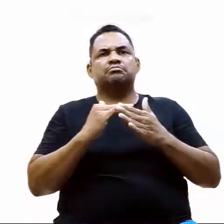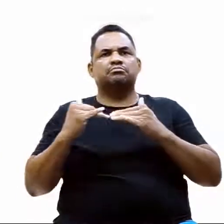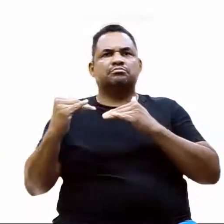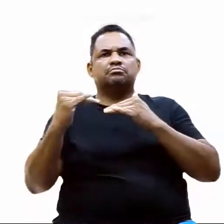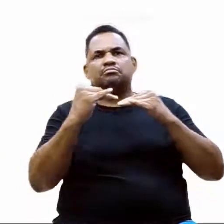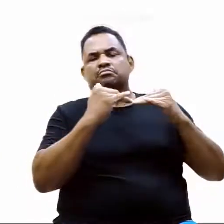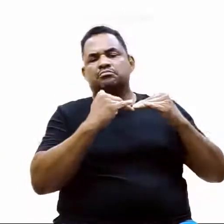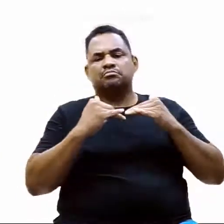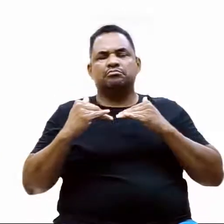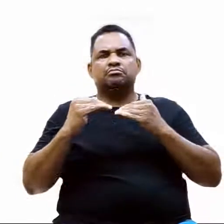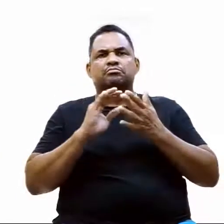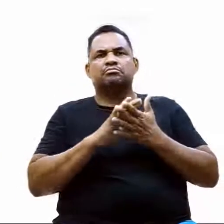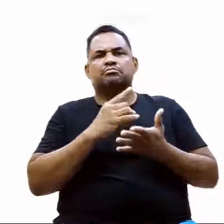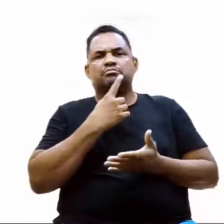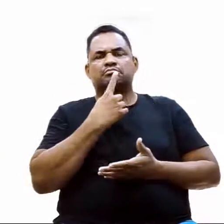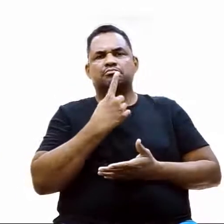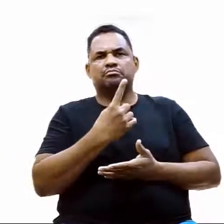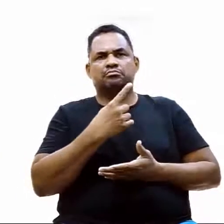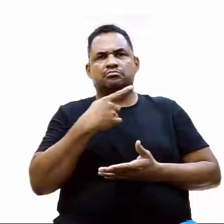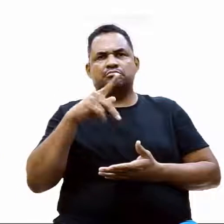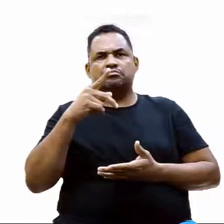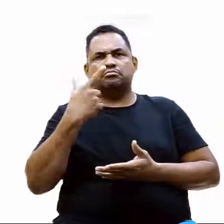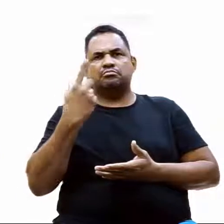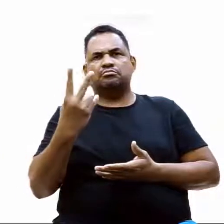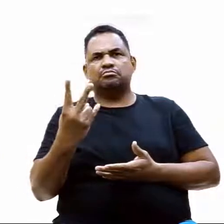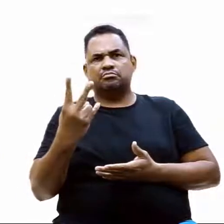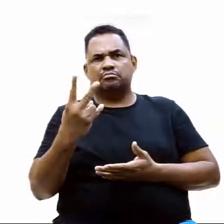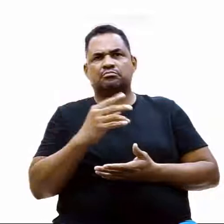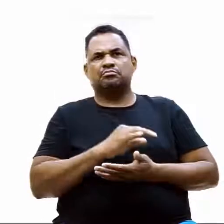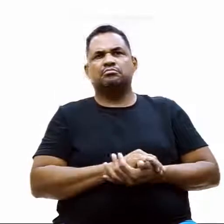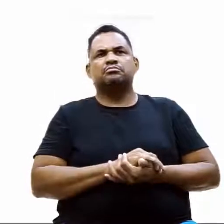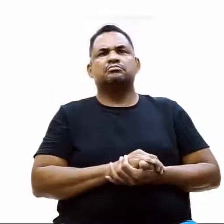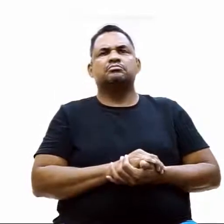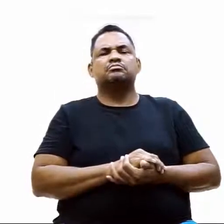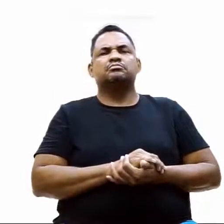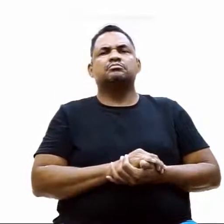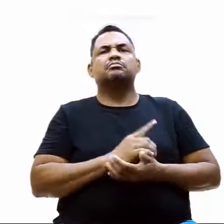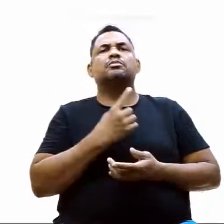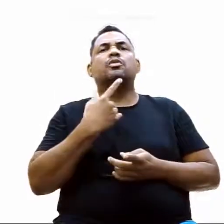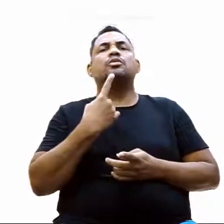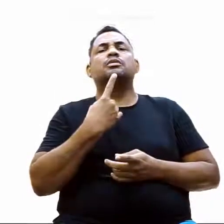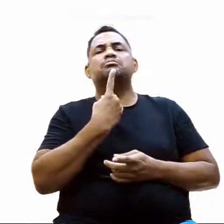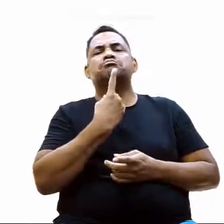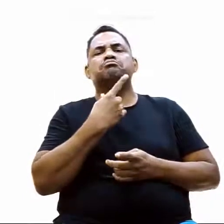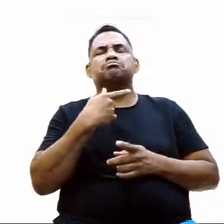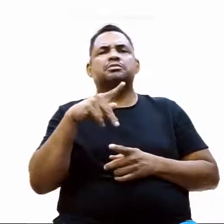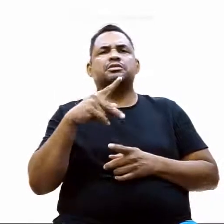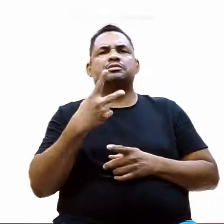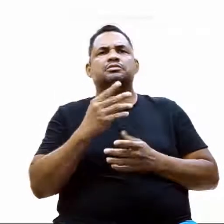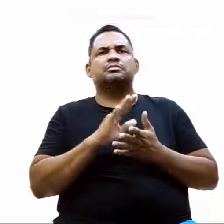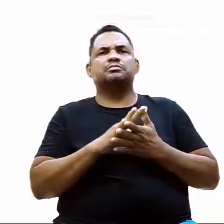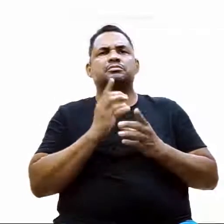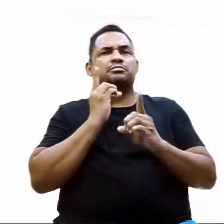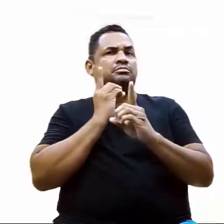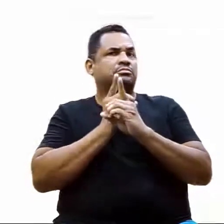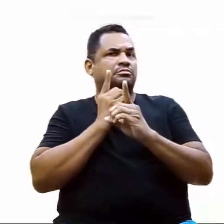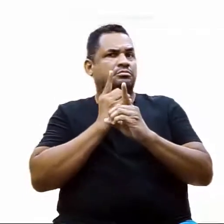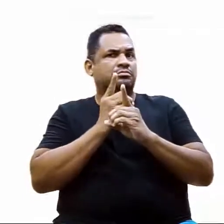proporção de 1 para 2, por que de 1 para 2? Você achou que x